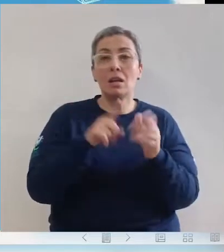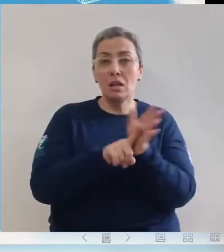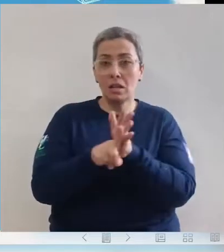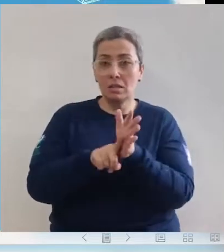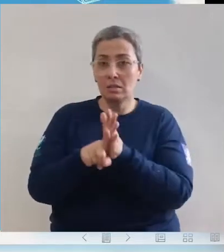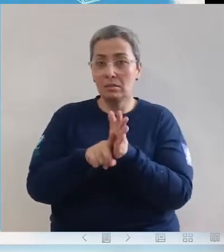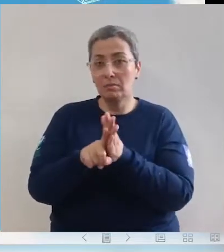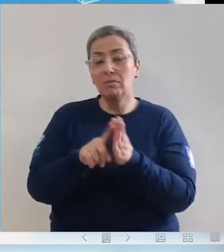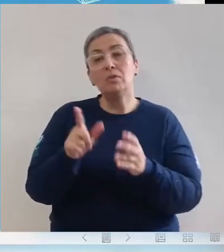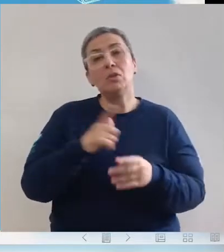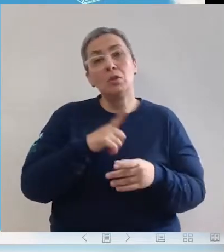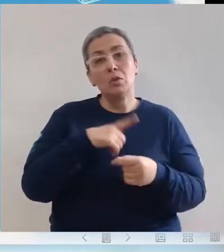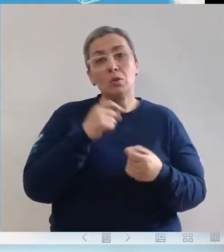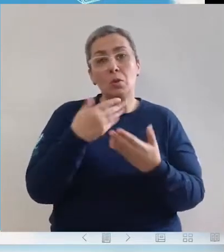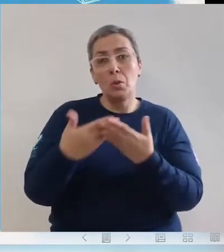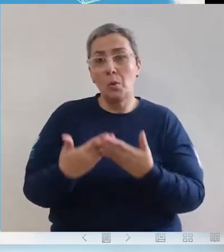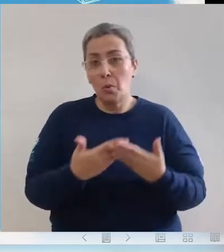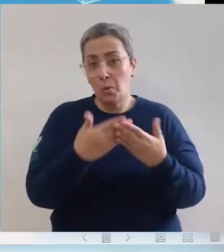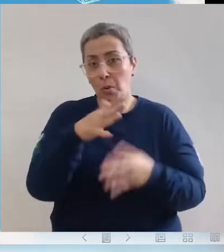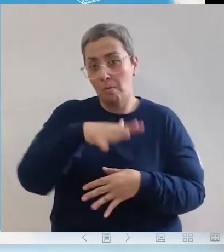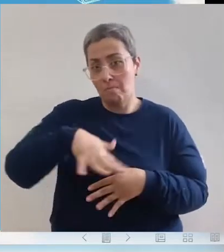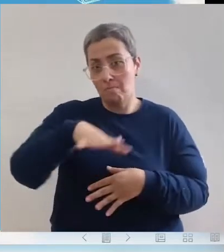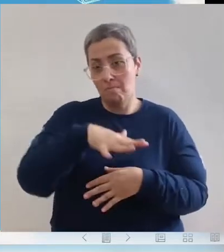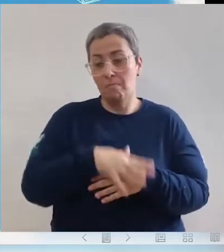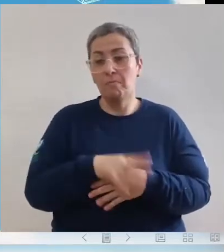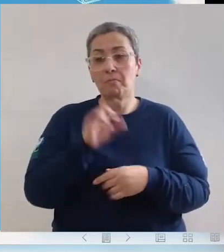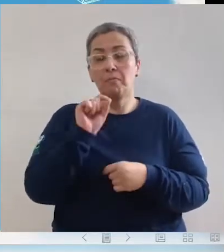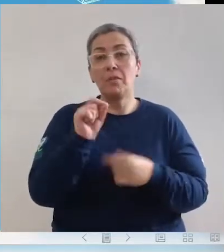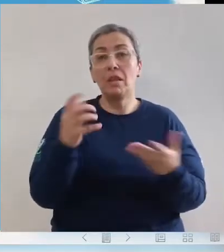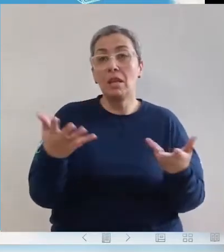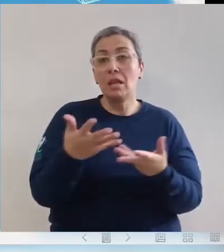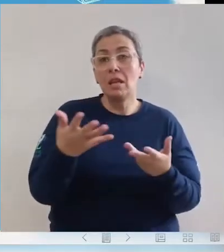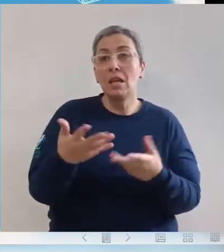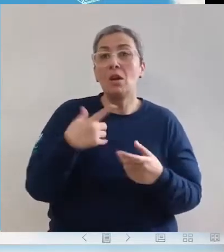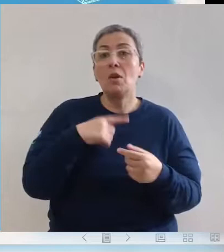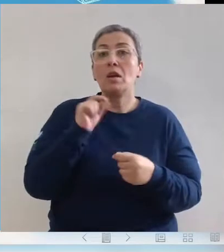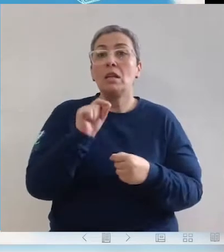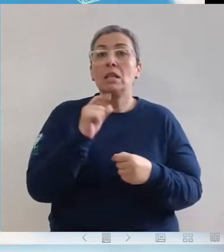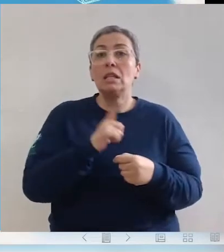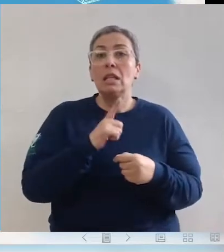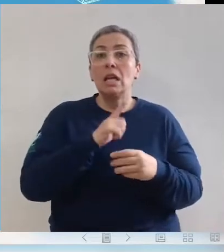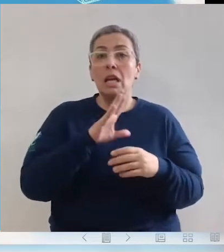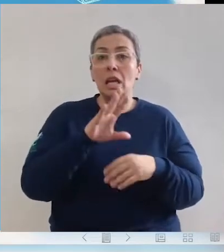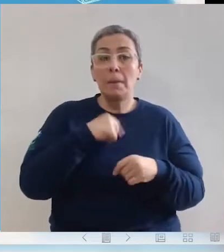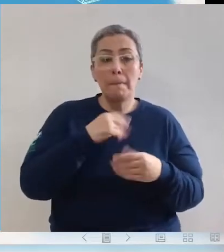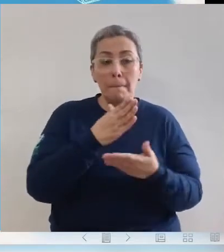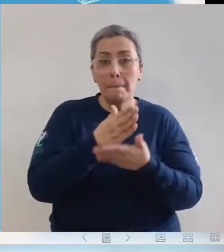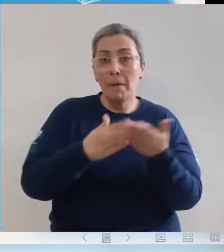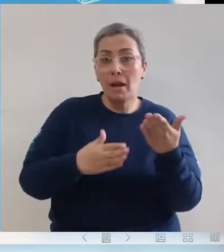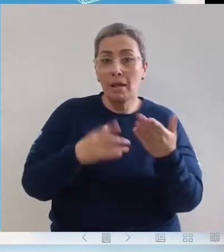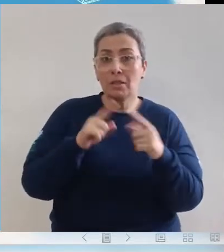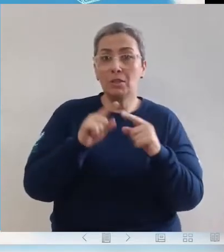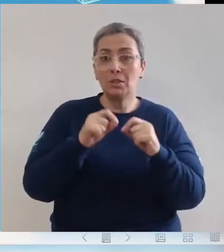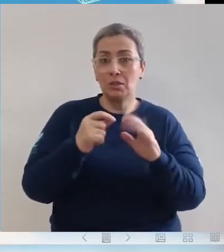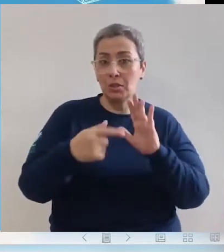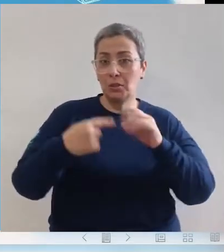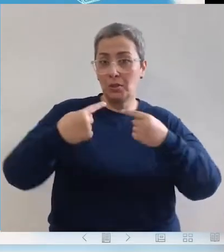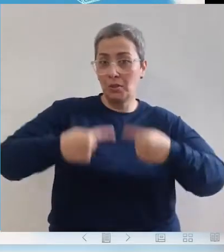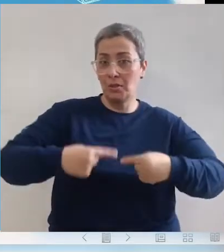nessa investigação, nesse estudo do meio. Aqui, você já terá parte do desafio do